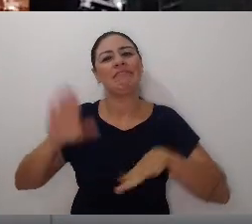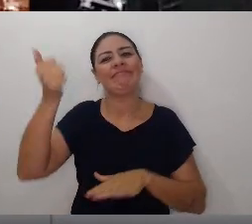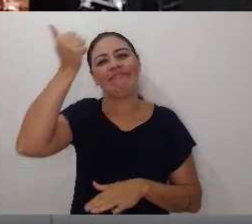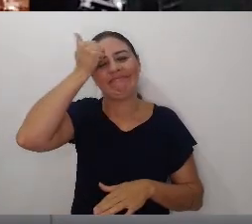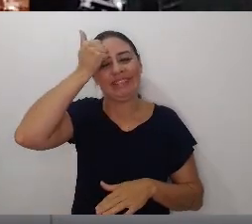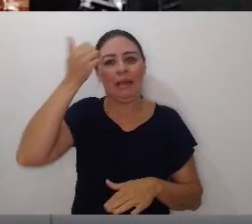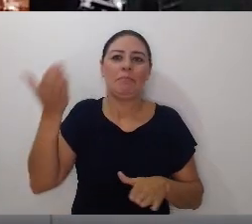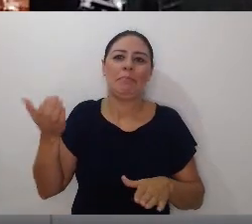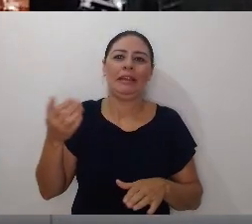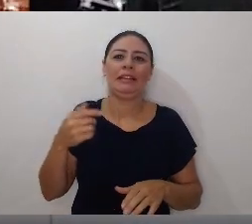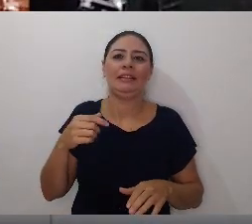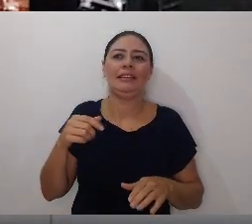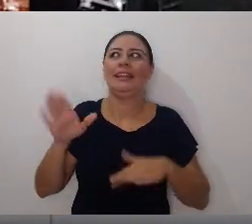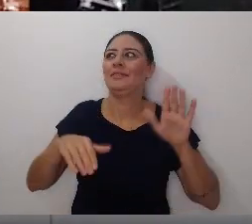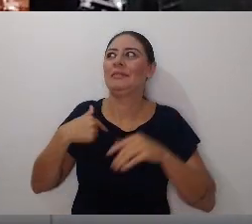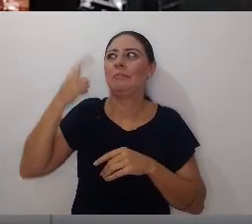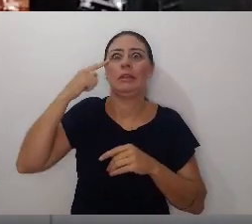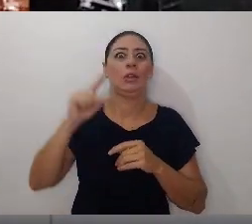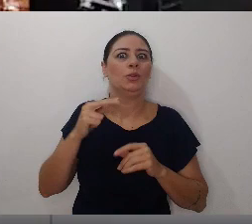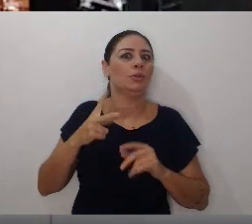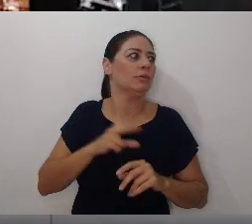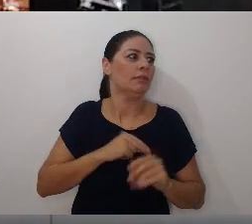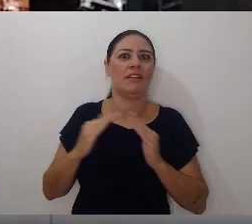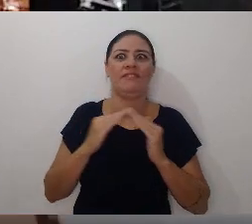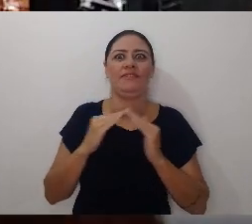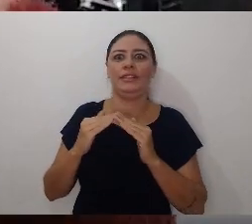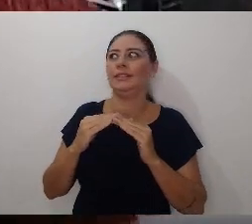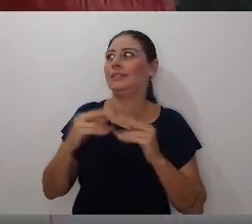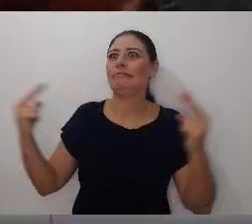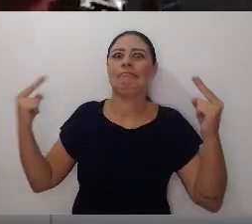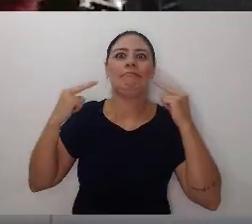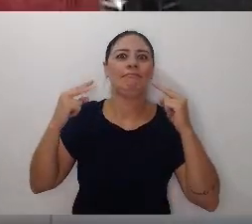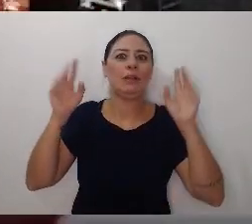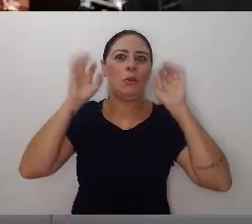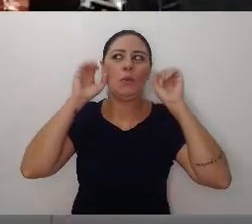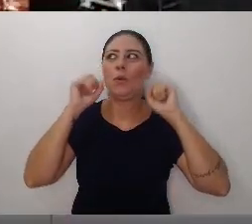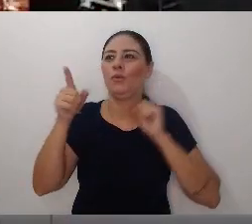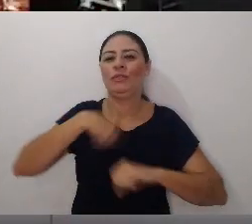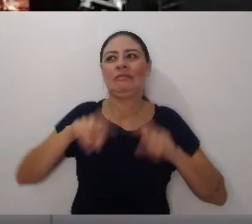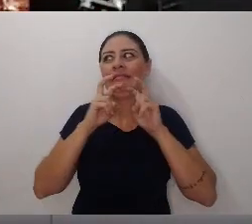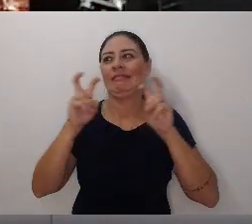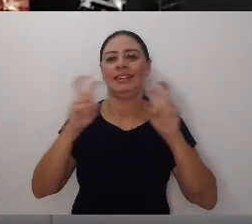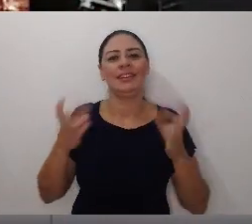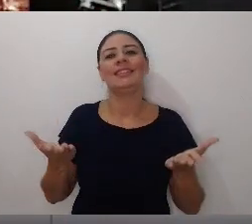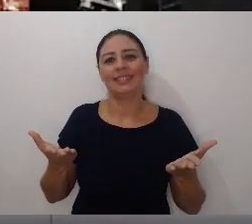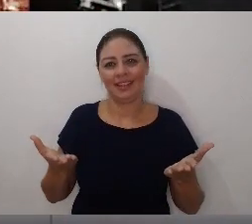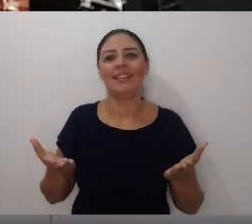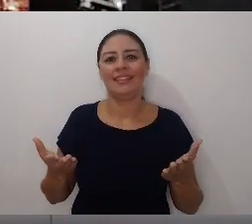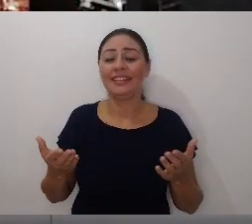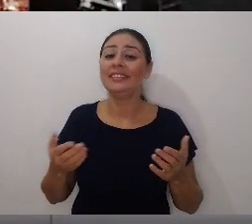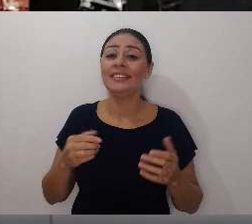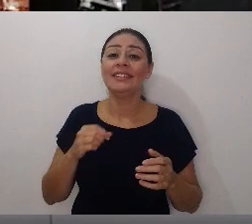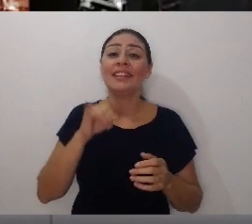desagradáveis na família que depois, às vezes, a gente até se arrepende. Coisas, às vezes, que, nossa, o que os vizinhos devem estar pensando, nós fazendo essa gritaria